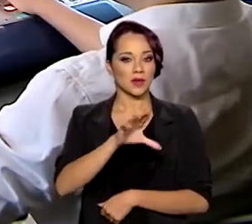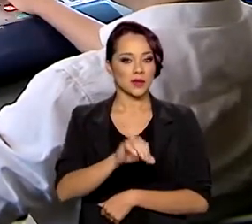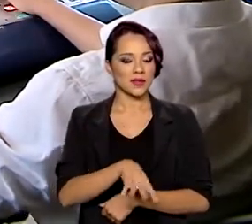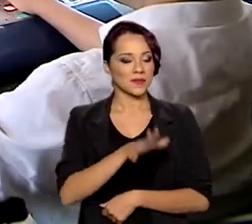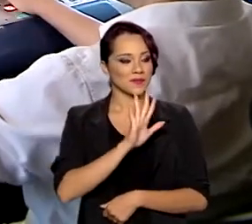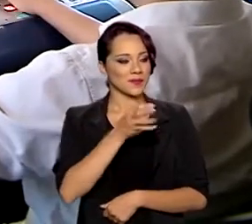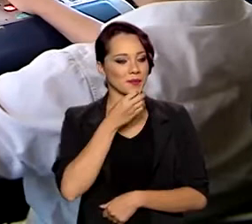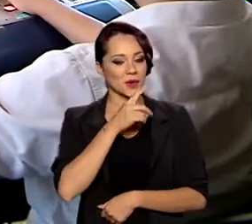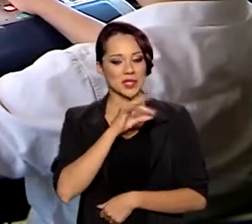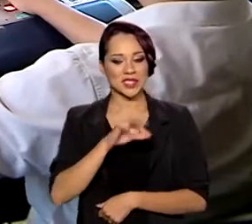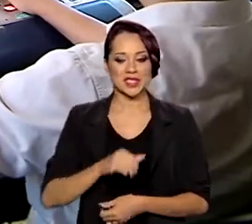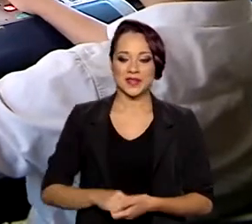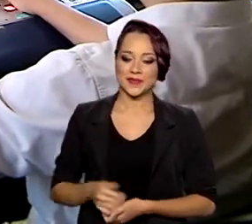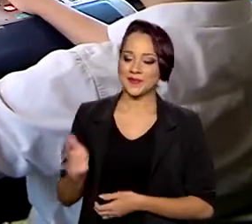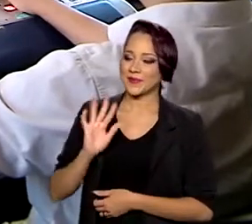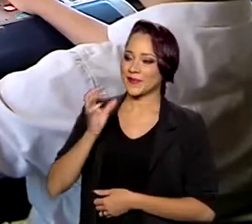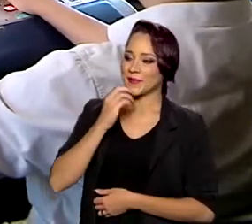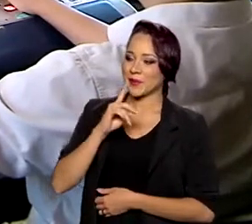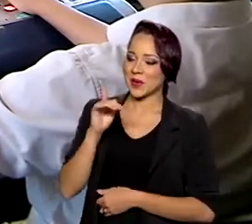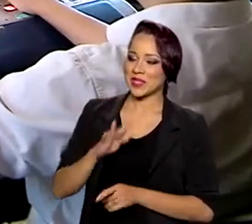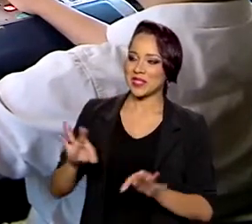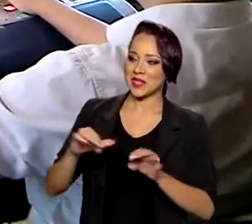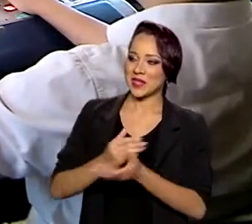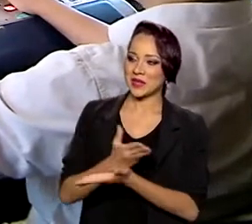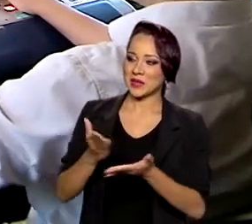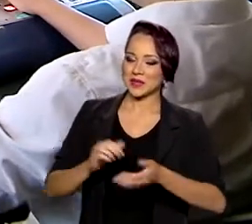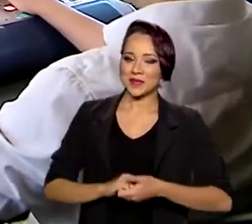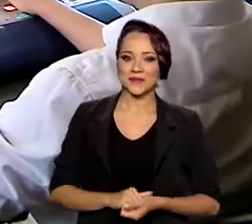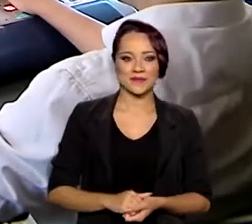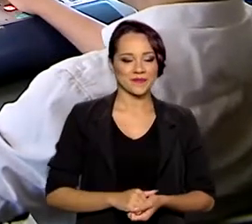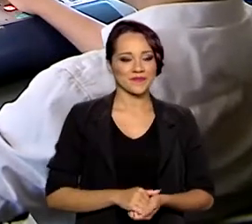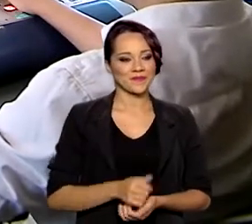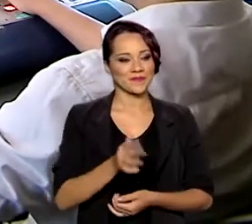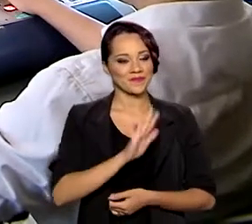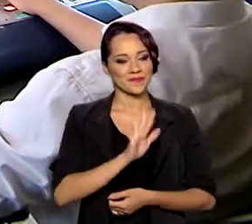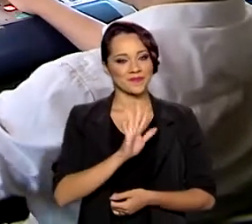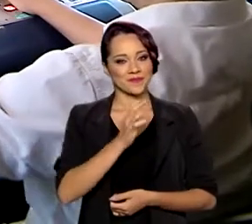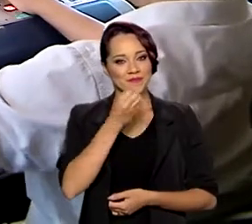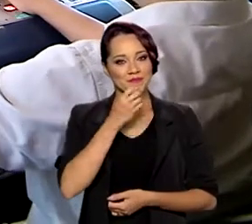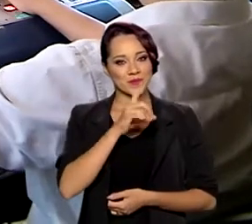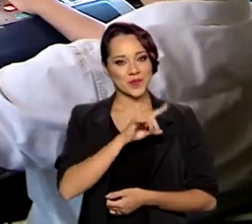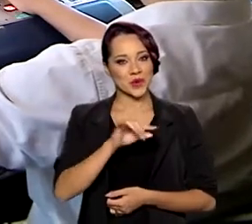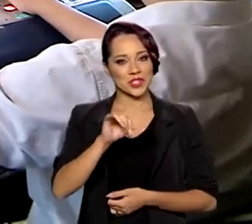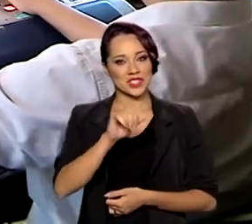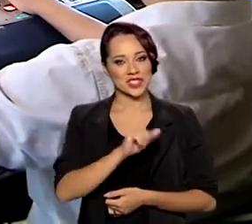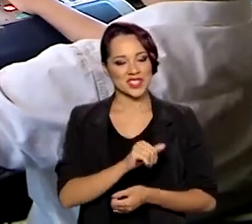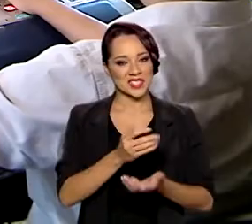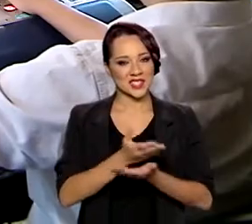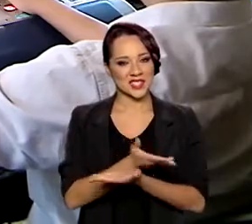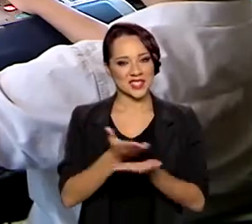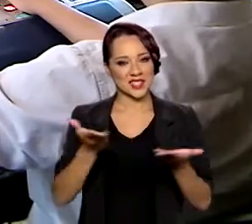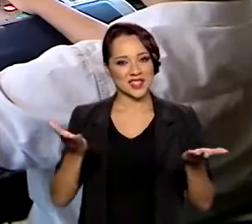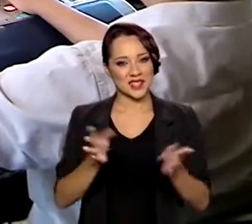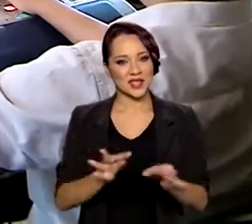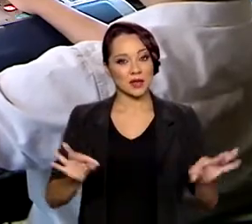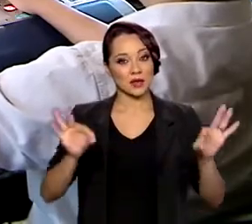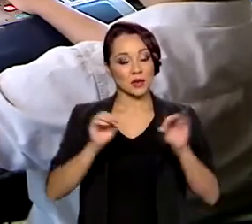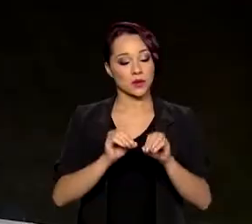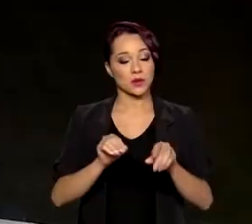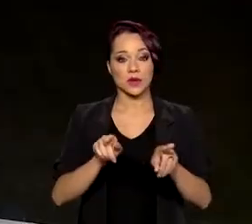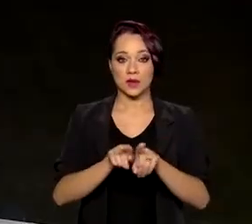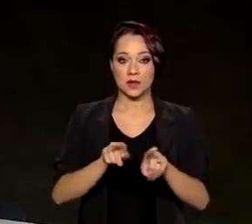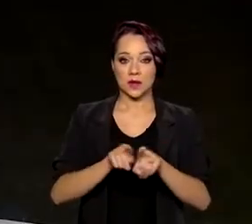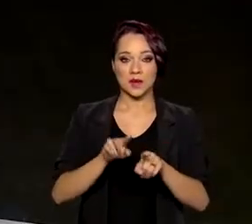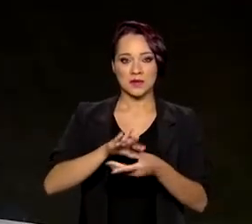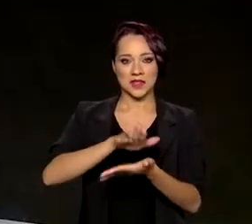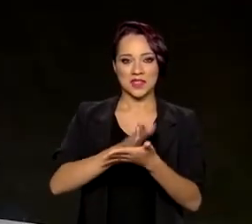dia, Ana. Bom dia, Monique, Miguelzinho, bom dia a todos. Bom dia, Miguelzinho. Olá, bom dia, Monique, Ana, bom dia a todos, inclusive para a